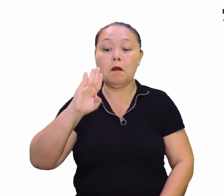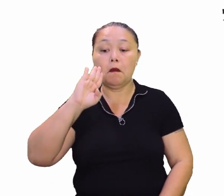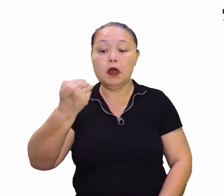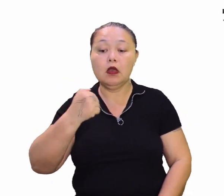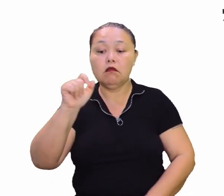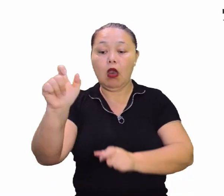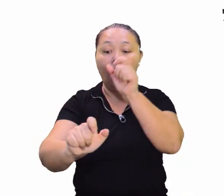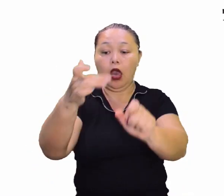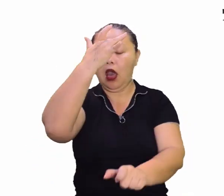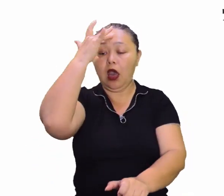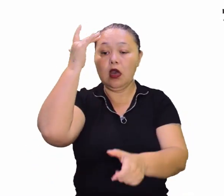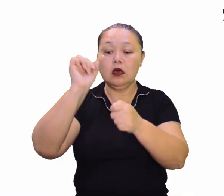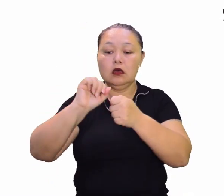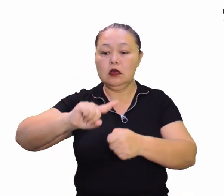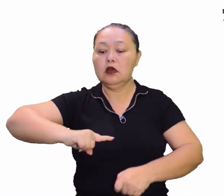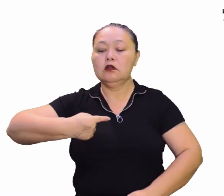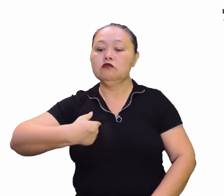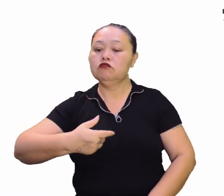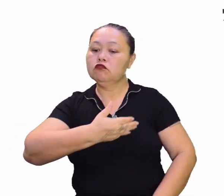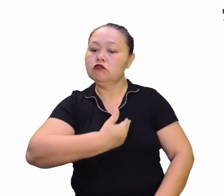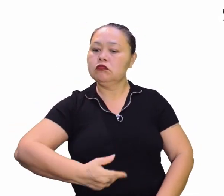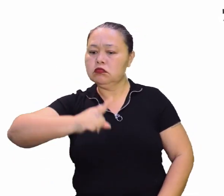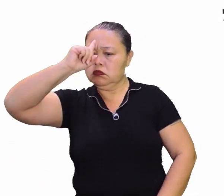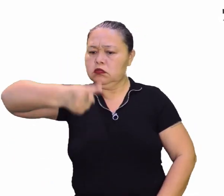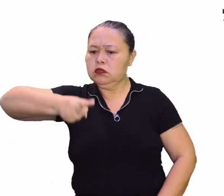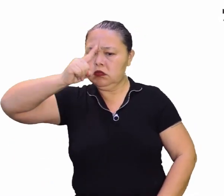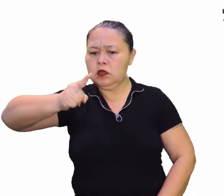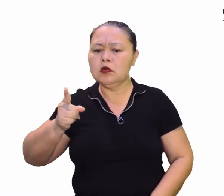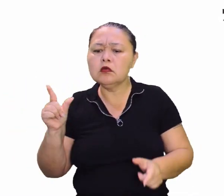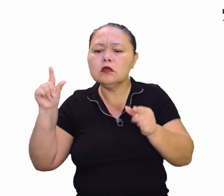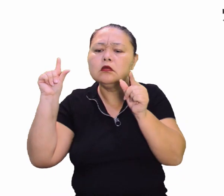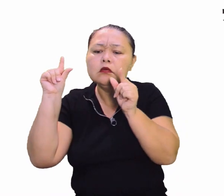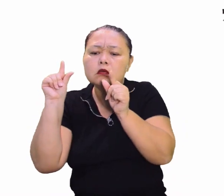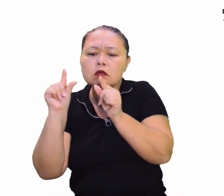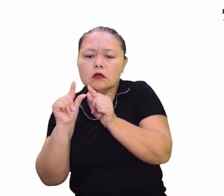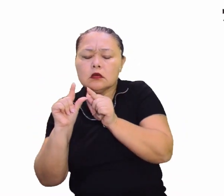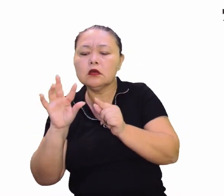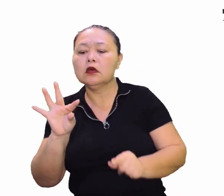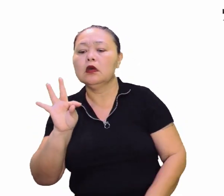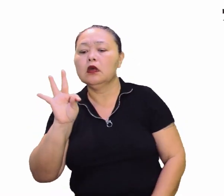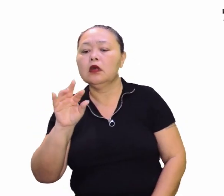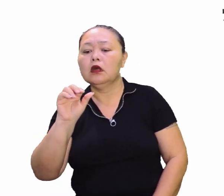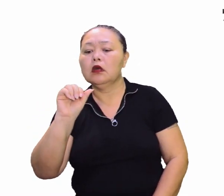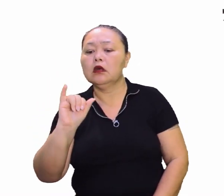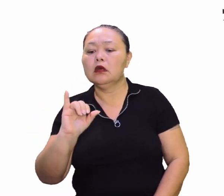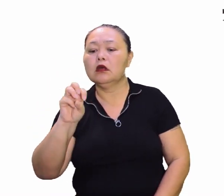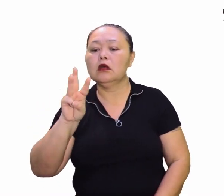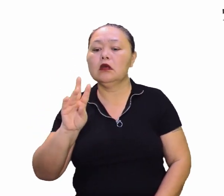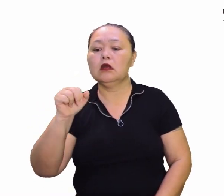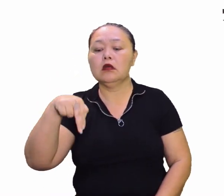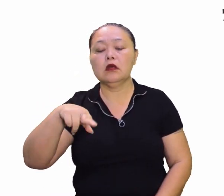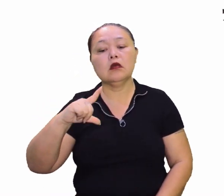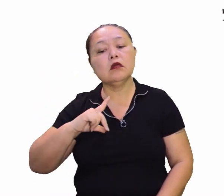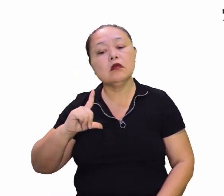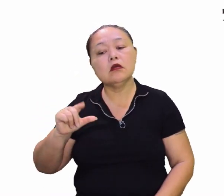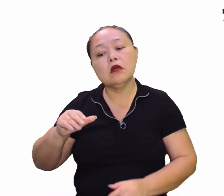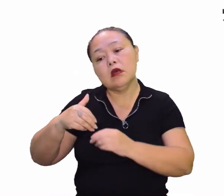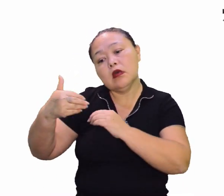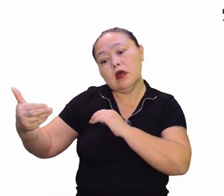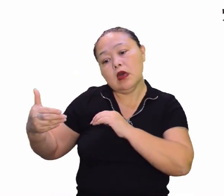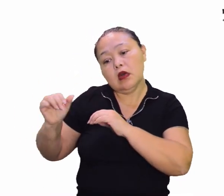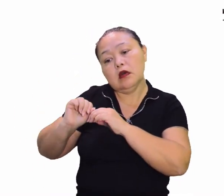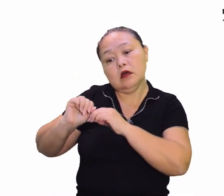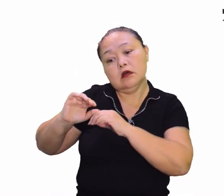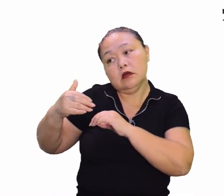regime ditatorial, e aqui esse território aqui, o pequeno, é Taiwan, e é considerado pela China apenas como uma província rebelde.